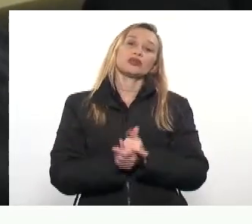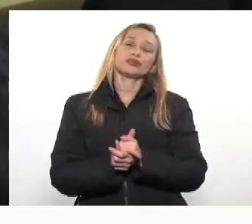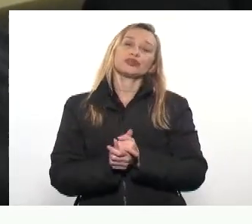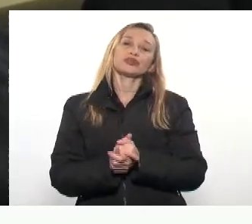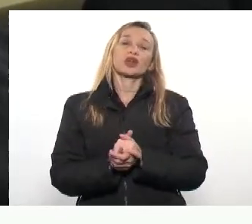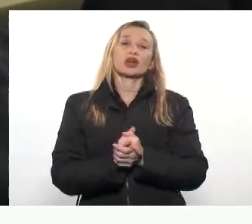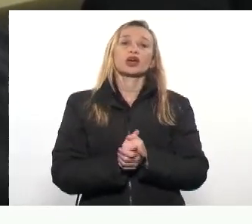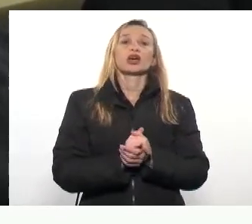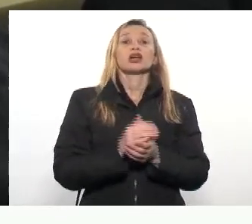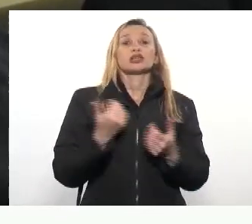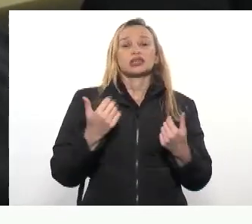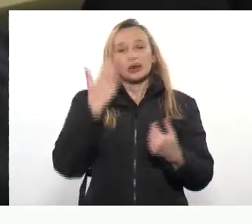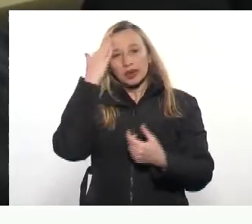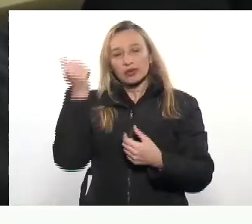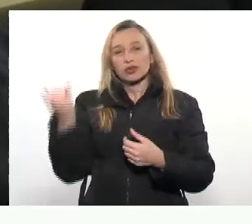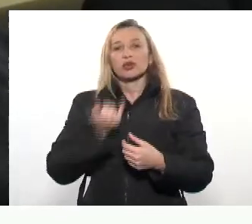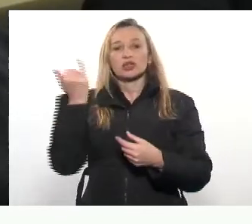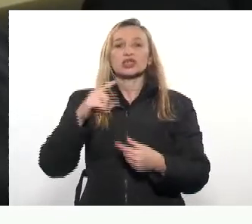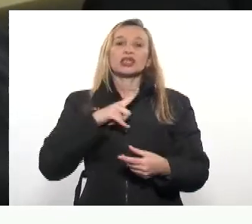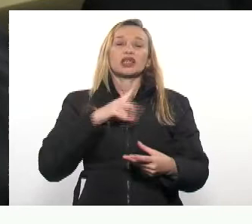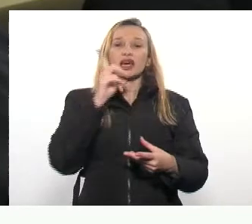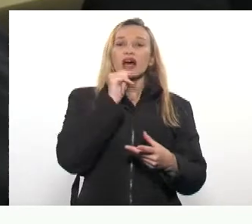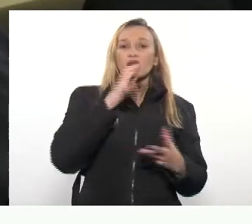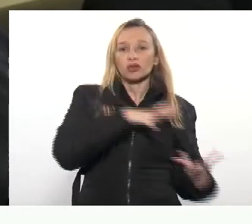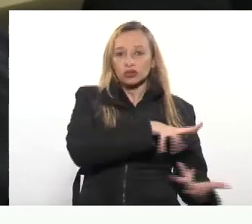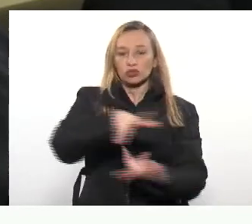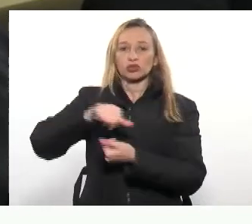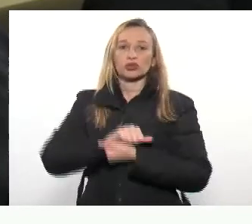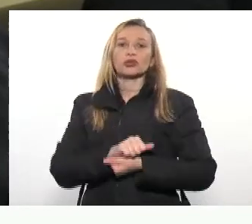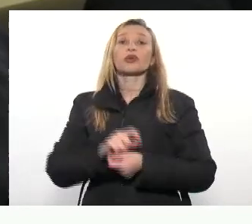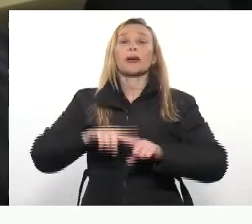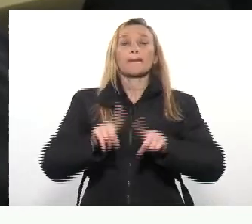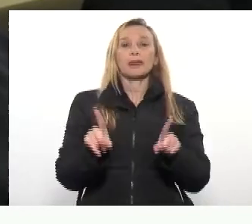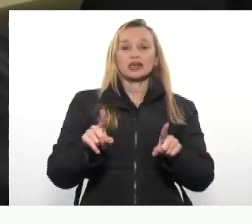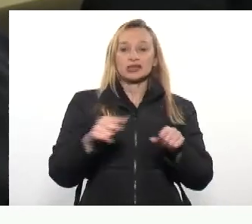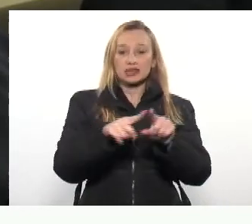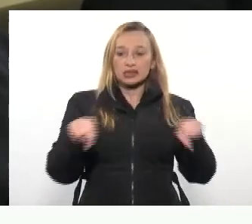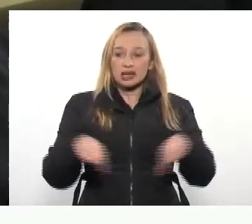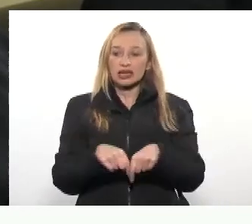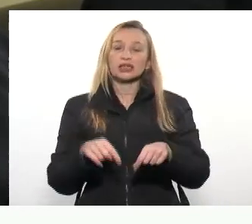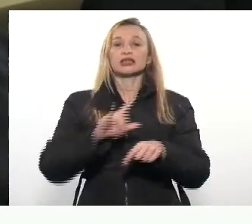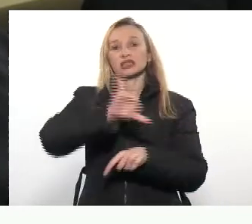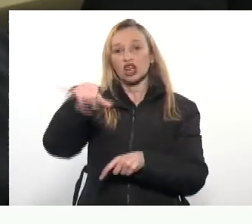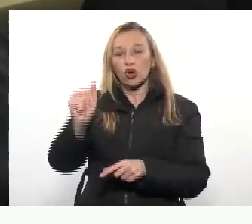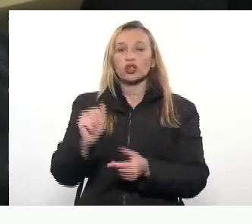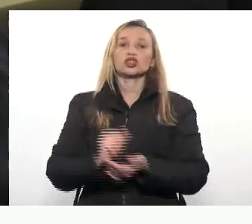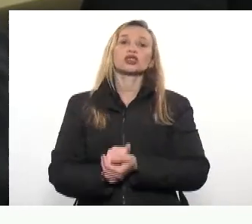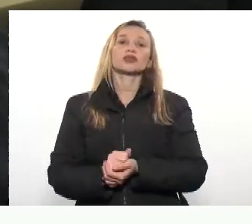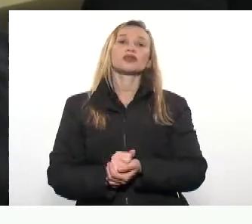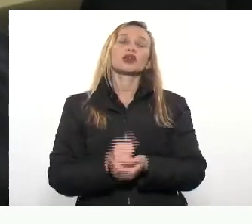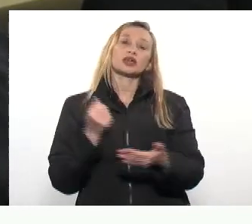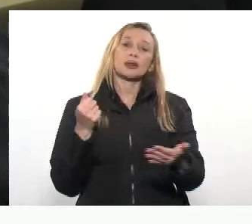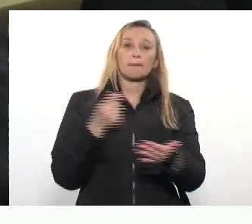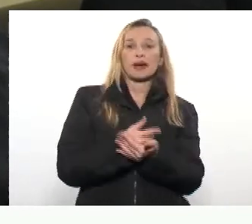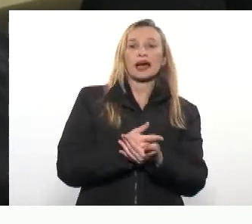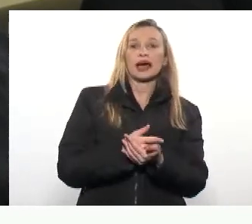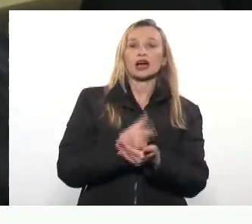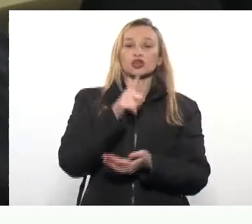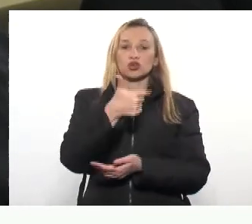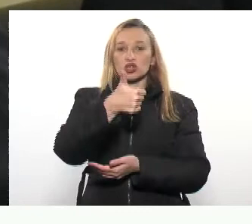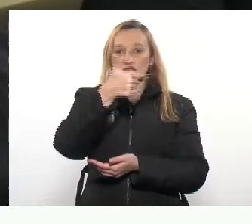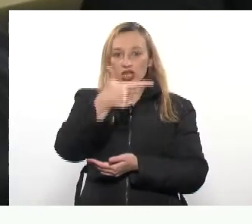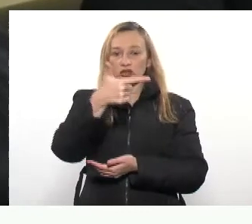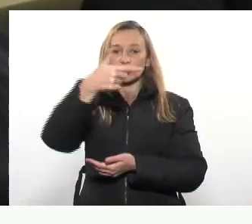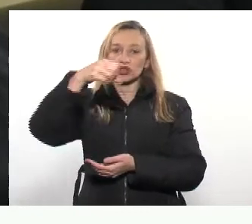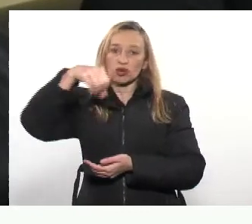sabe, em termos de planeta. Mas nessa linha, essa sala hipotética que eu estou falando aqui, ou essa loja, ao invés de pagar os R$ 290, ou